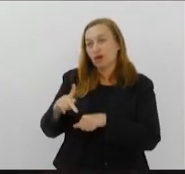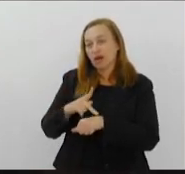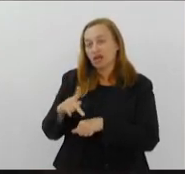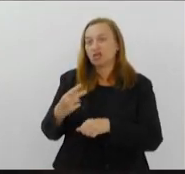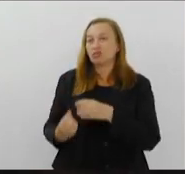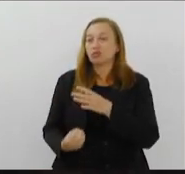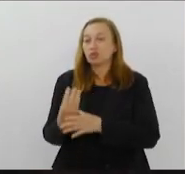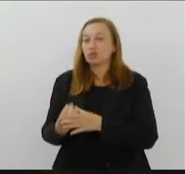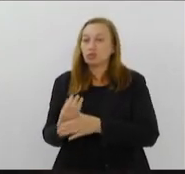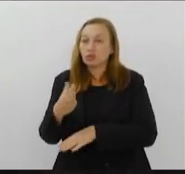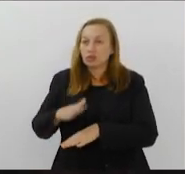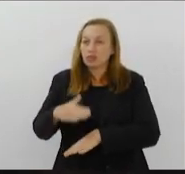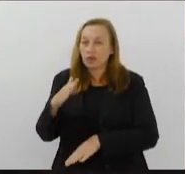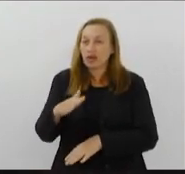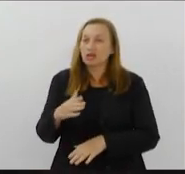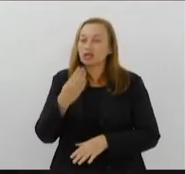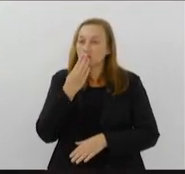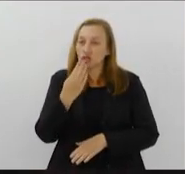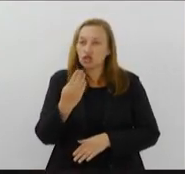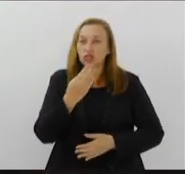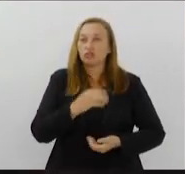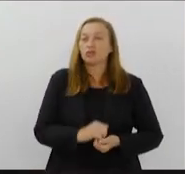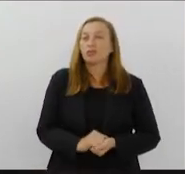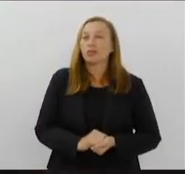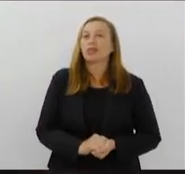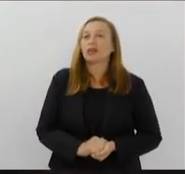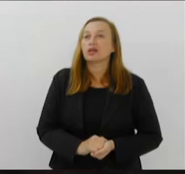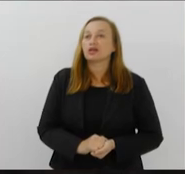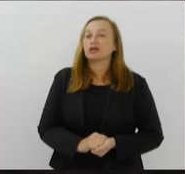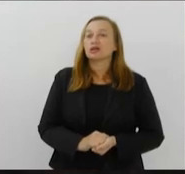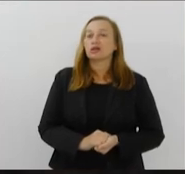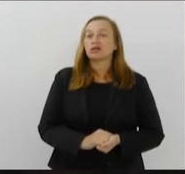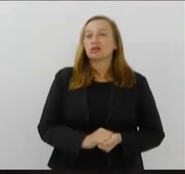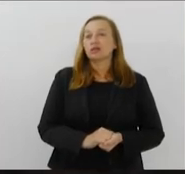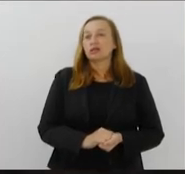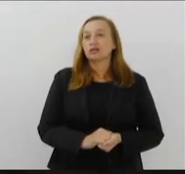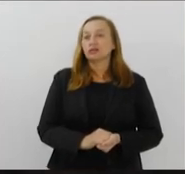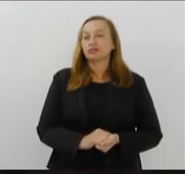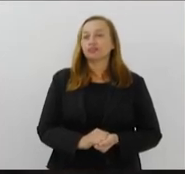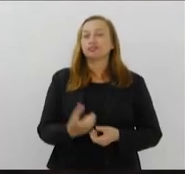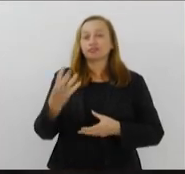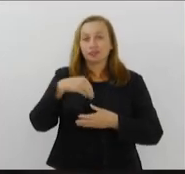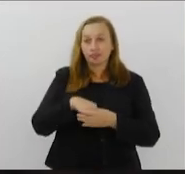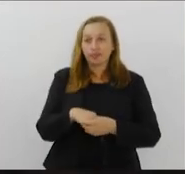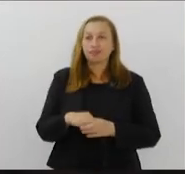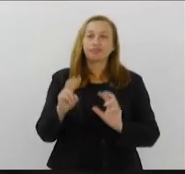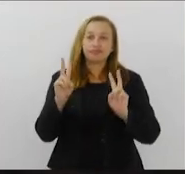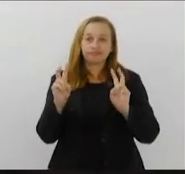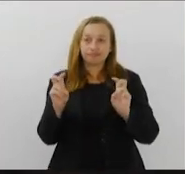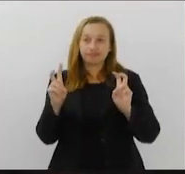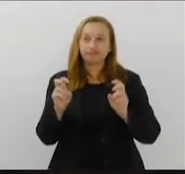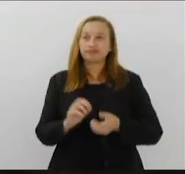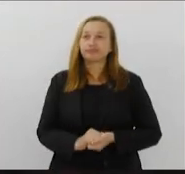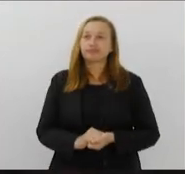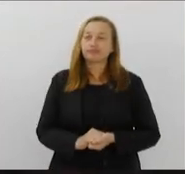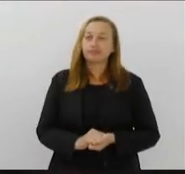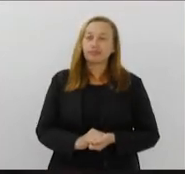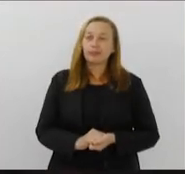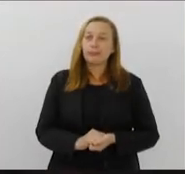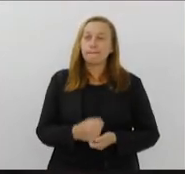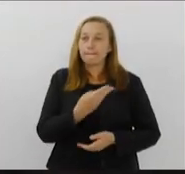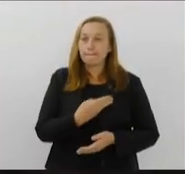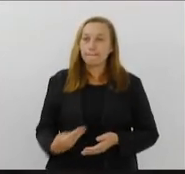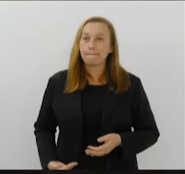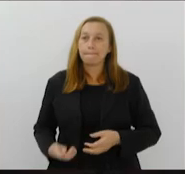produtores, né, desse tipo de commodity, enfim. E dentro desse tema, o que o governo do